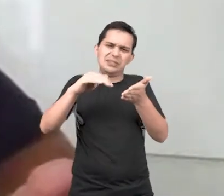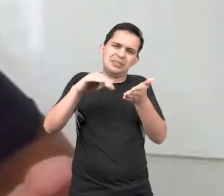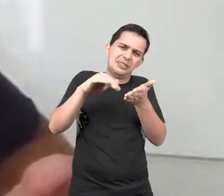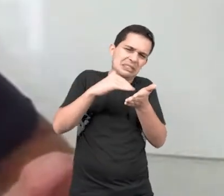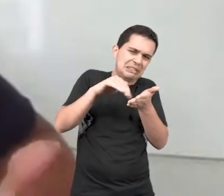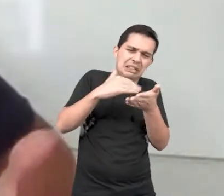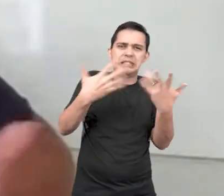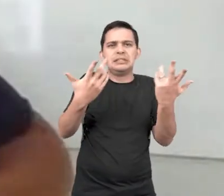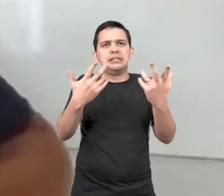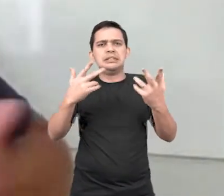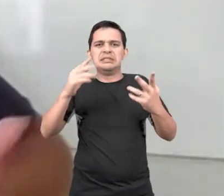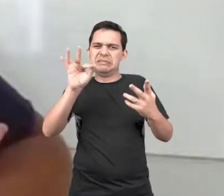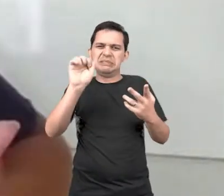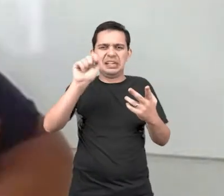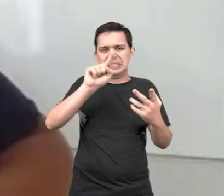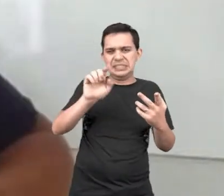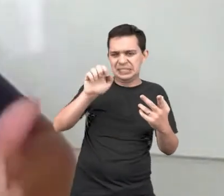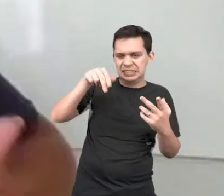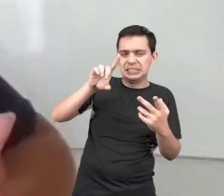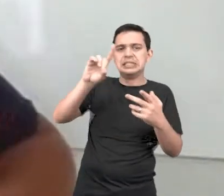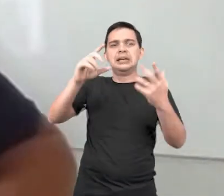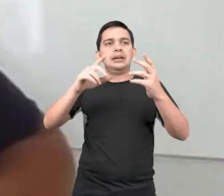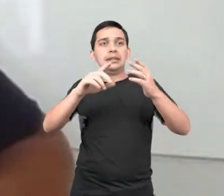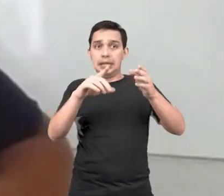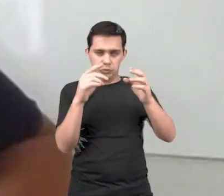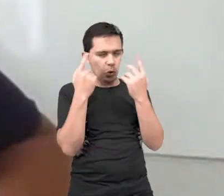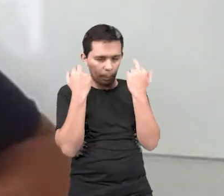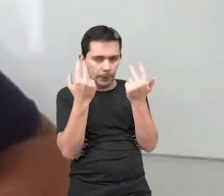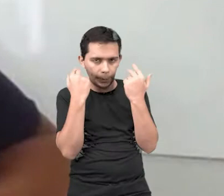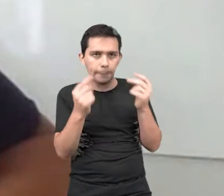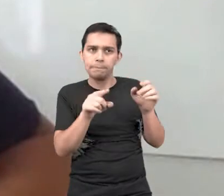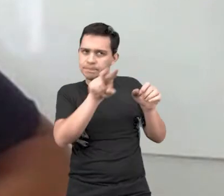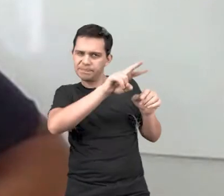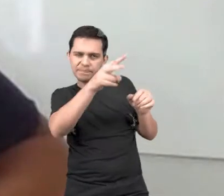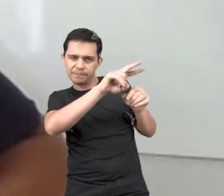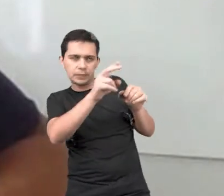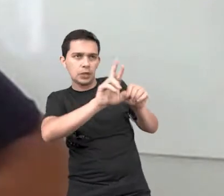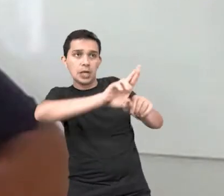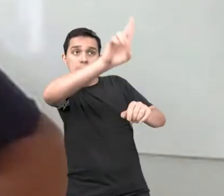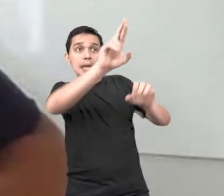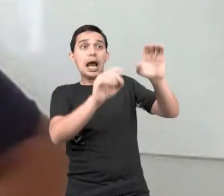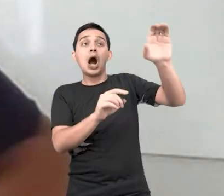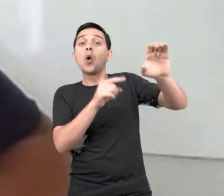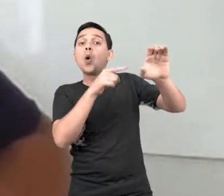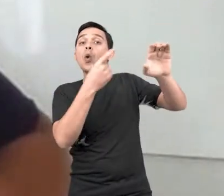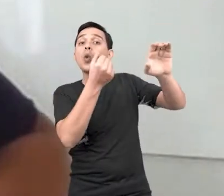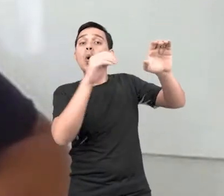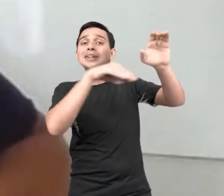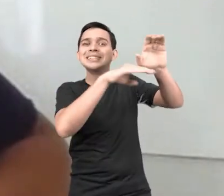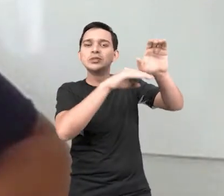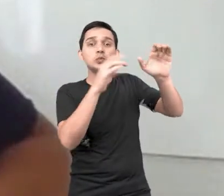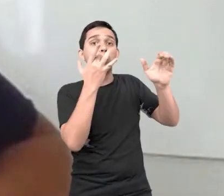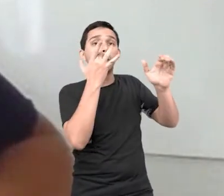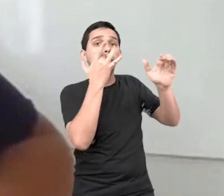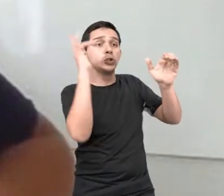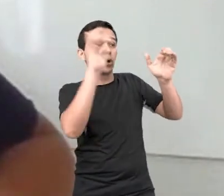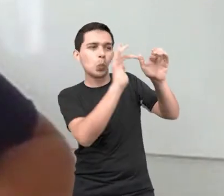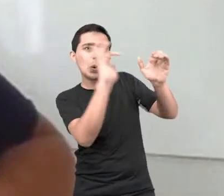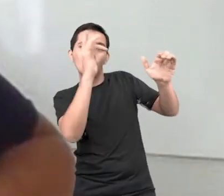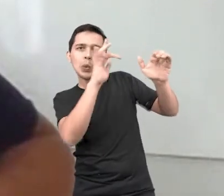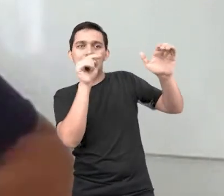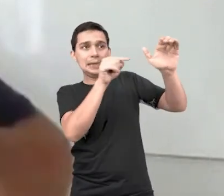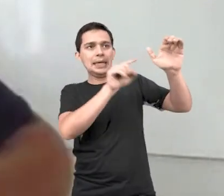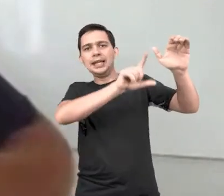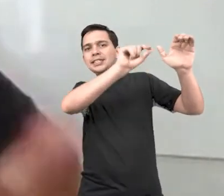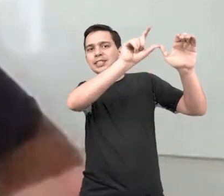de Fazenda, né? Isso é bastante comum, as secretarias são as gestoras da conta única do Tesouro do